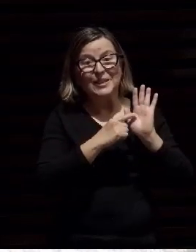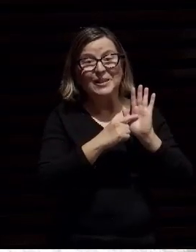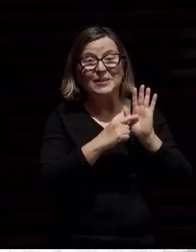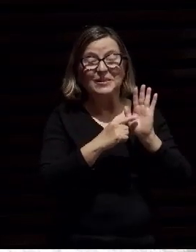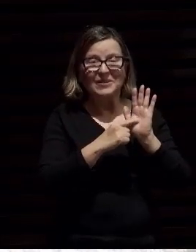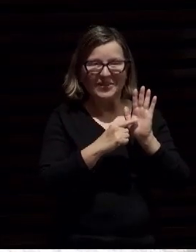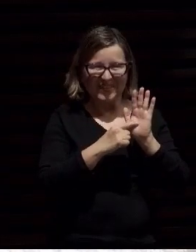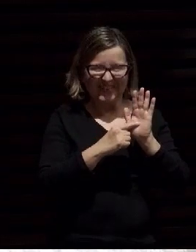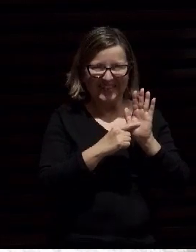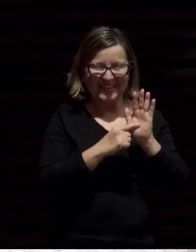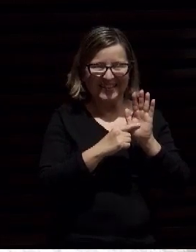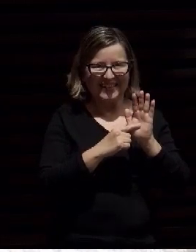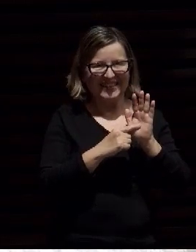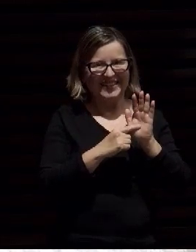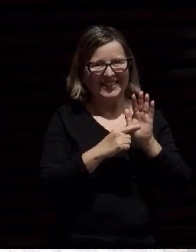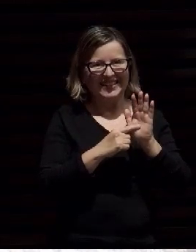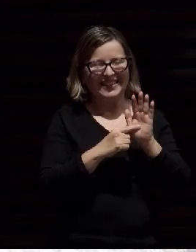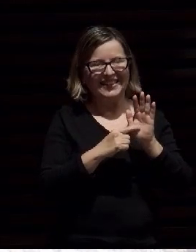outros.